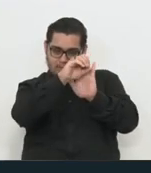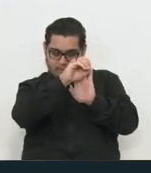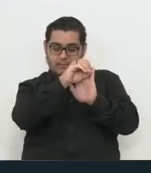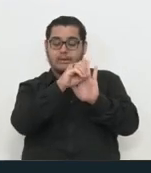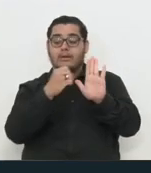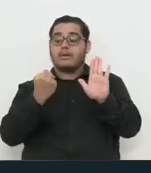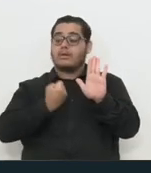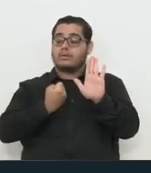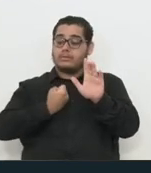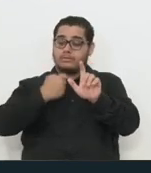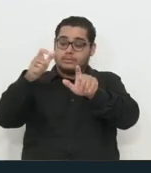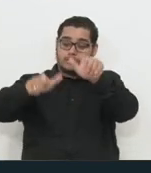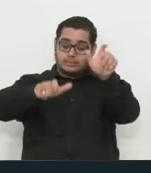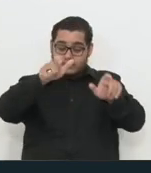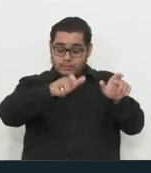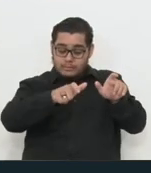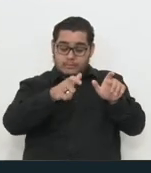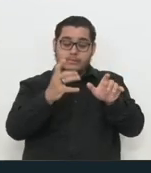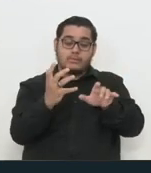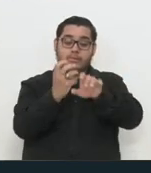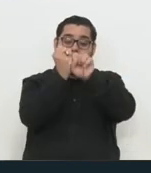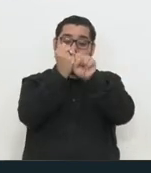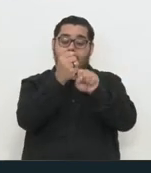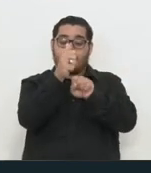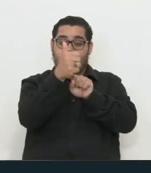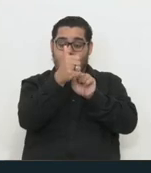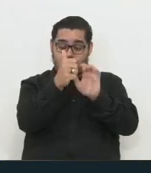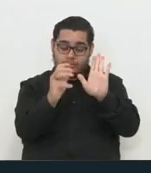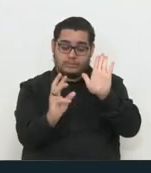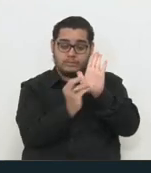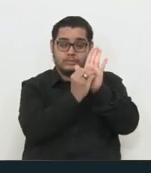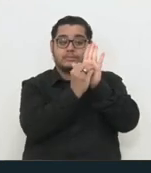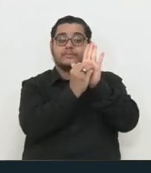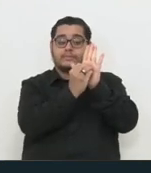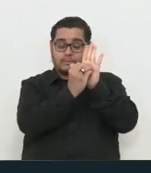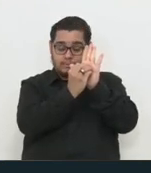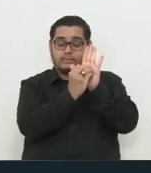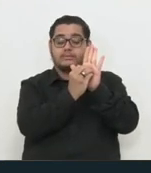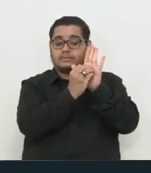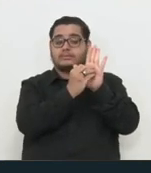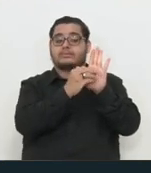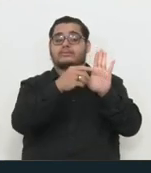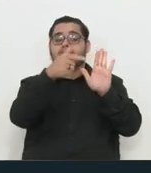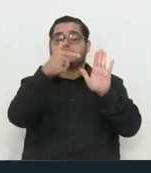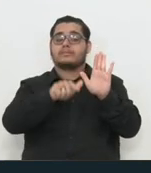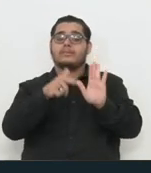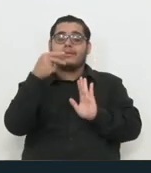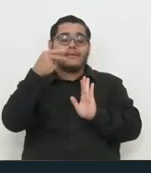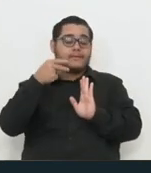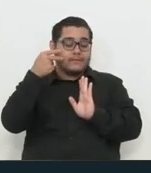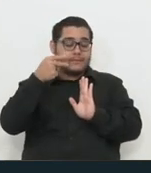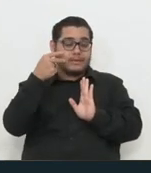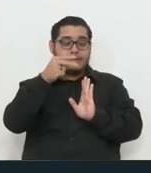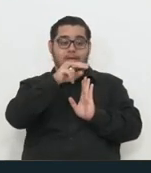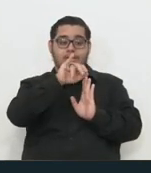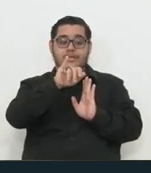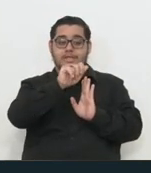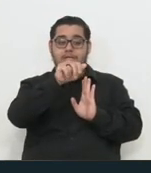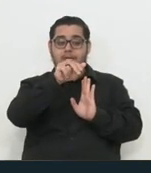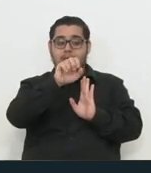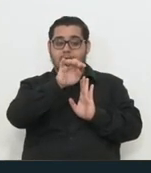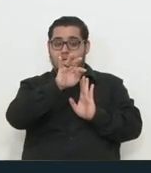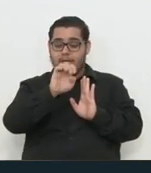ultrapassar a 11 inciso segundo do Parágrafo 4º do artigo 90 a vereadora Janete Rocha Pietá